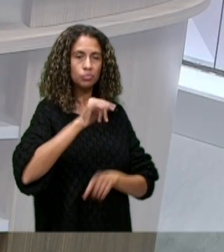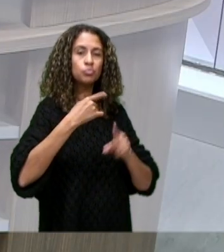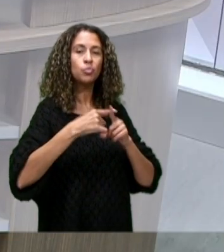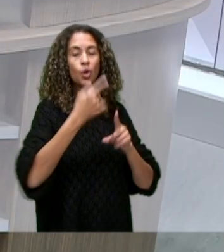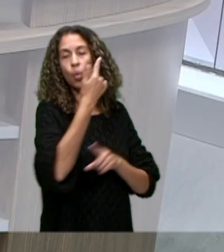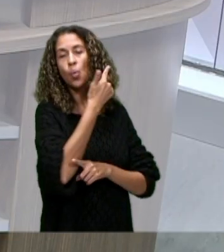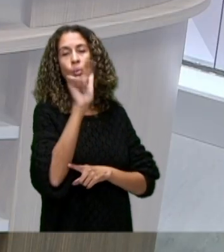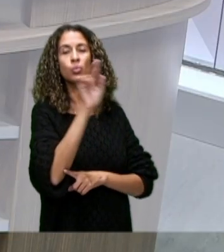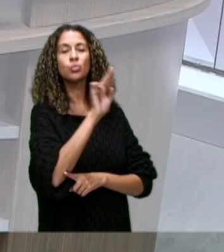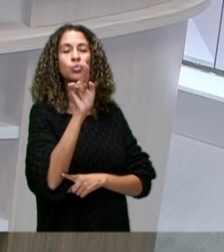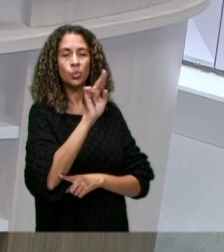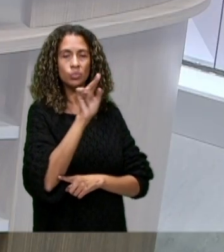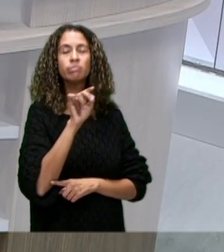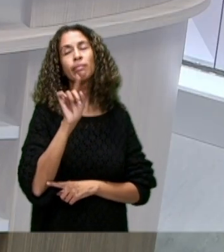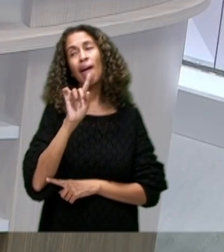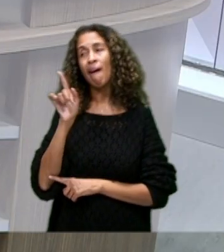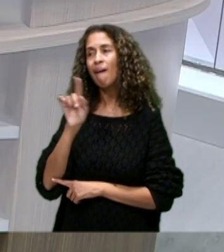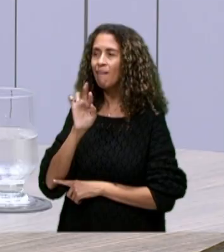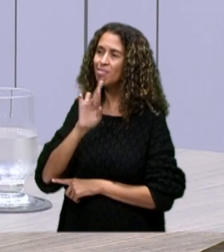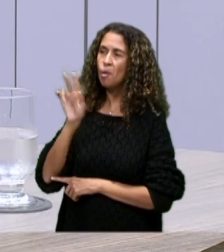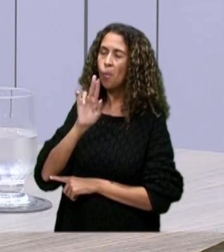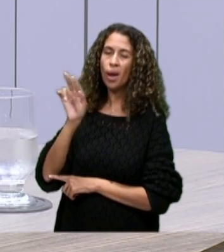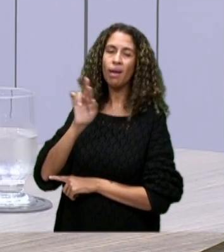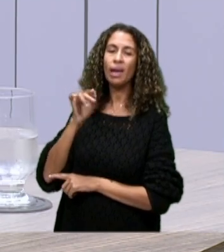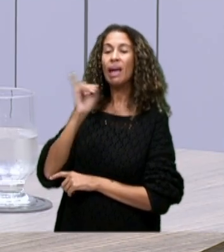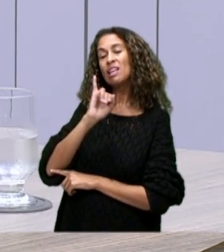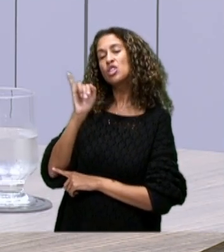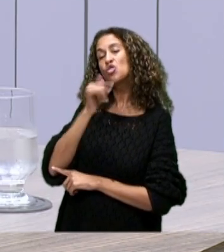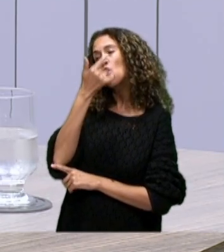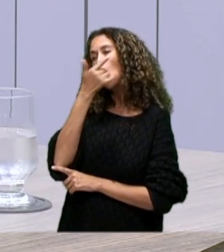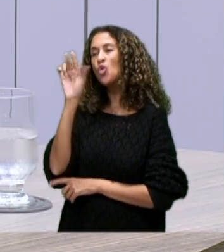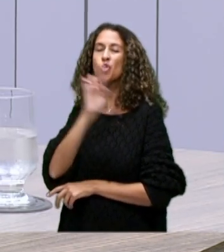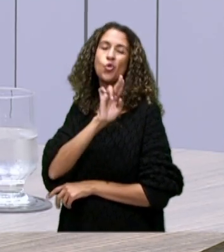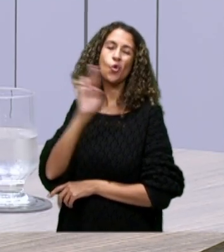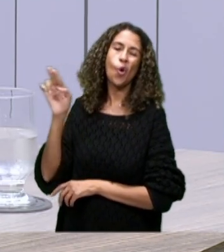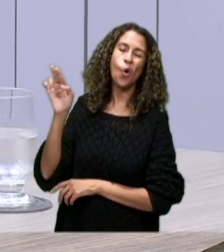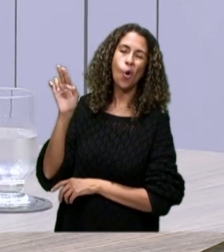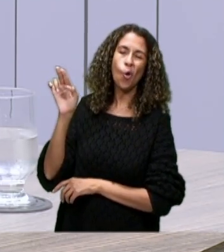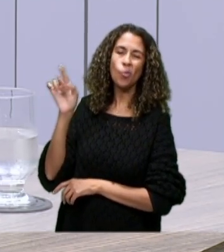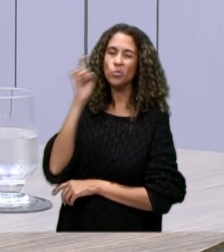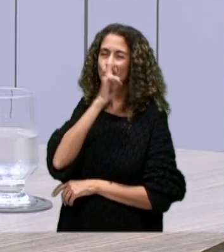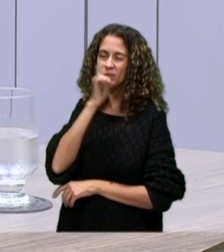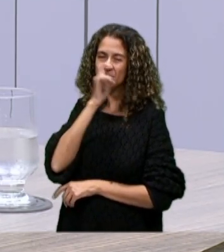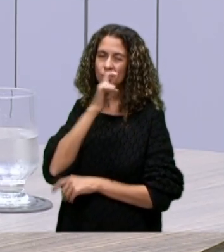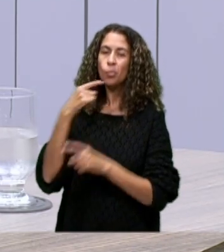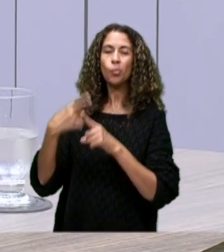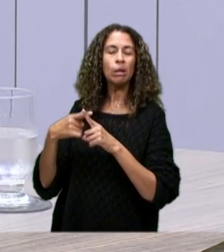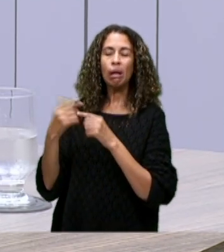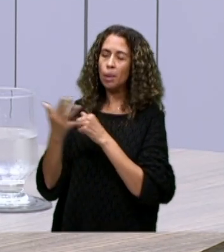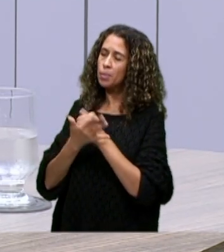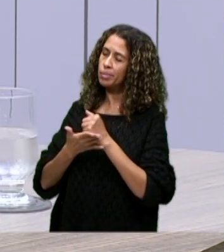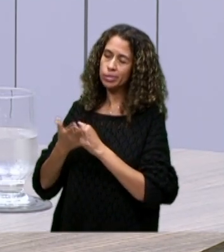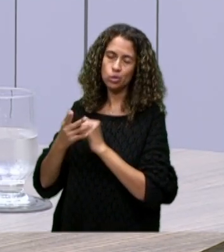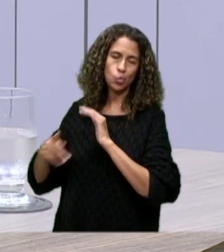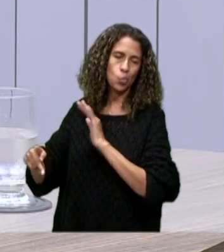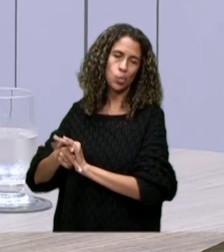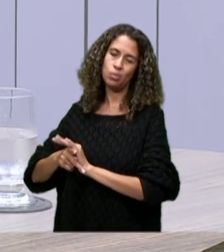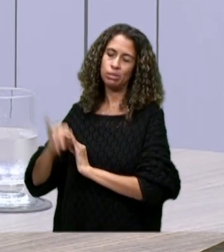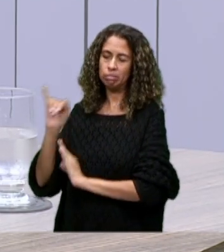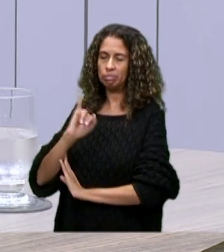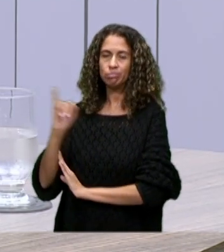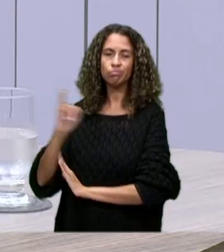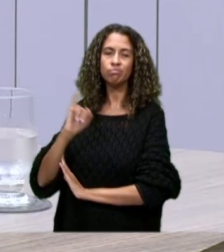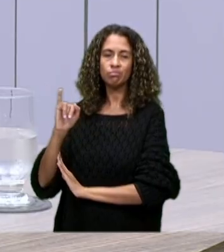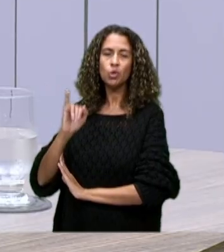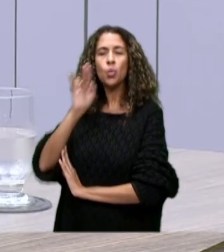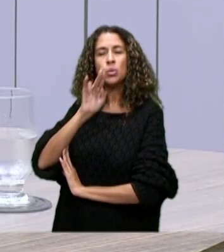Outra cidade, mas é Itajaí. É Itajaí com outro nome, porque eu me baseei muito em Itajaí, né? Eu tento usar eu